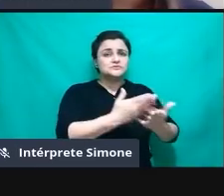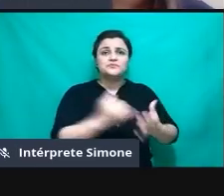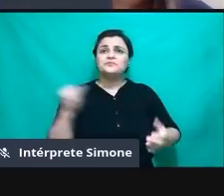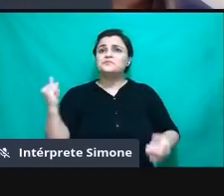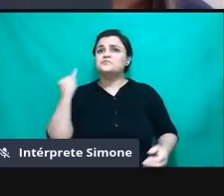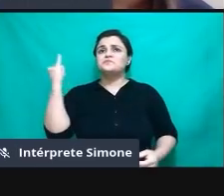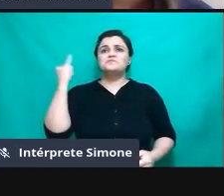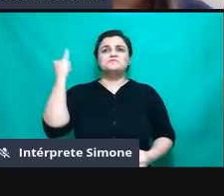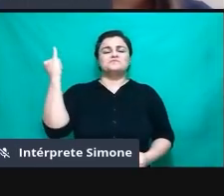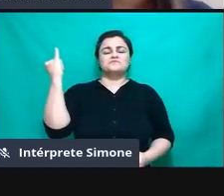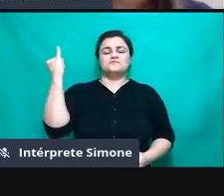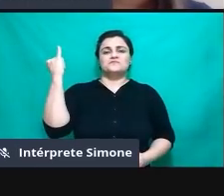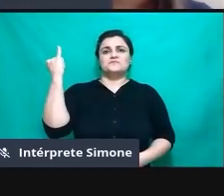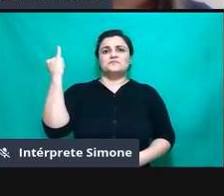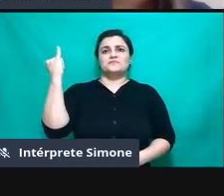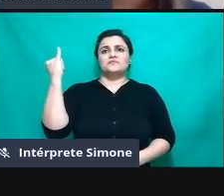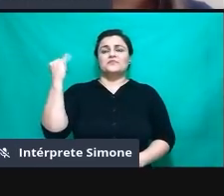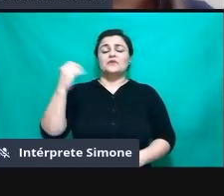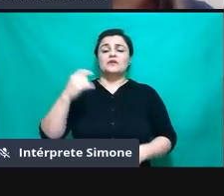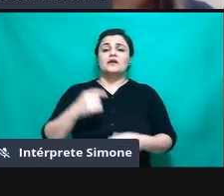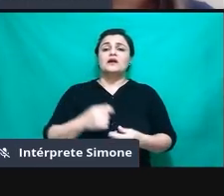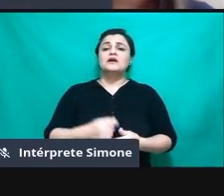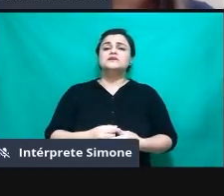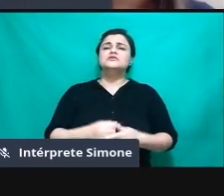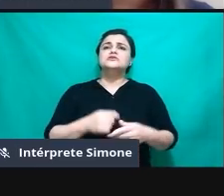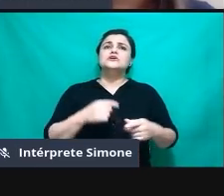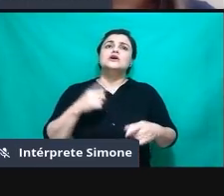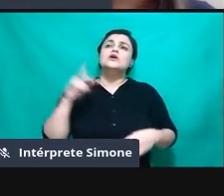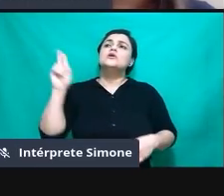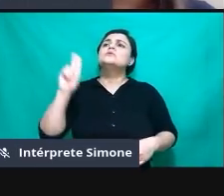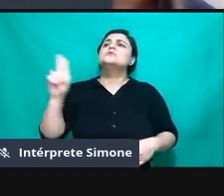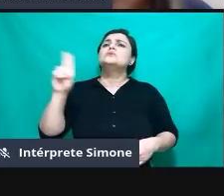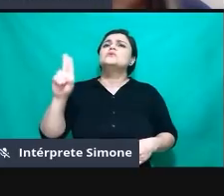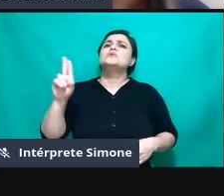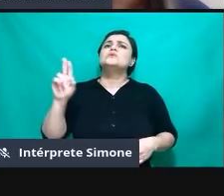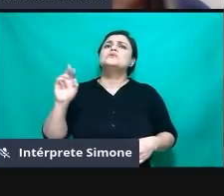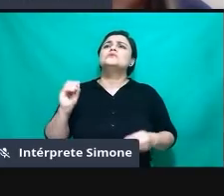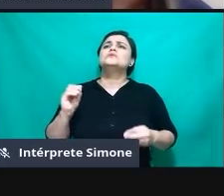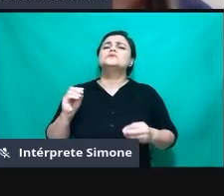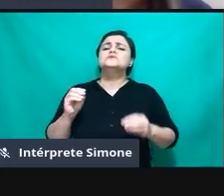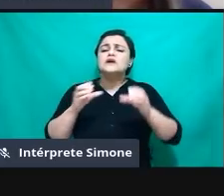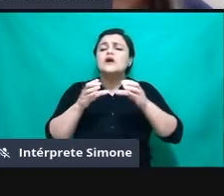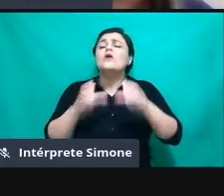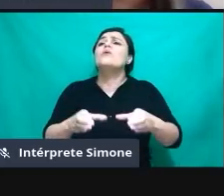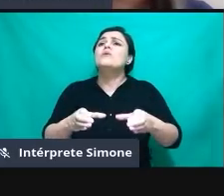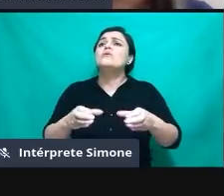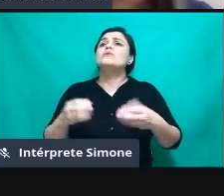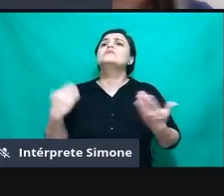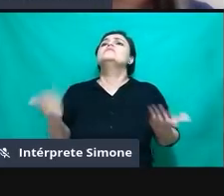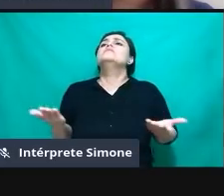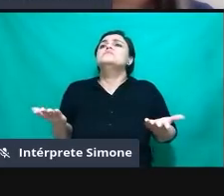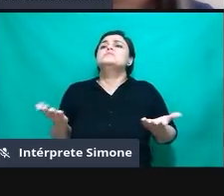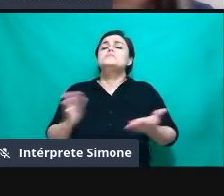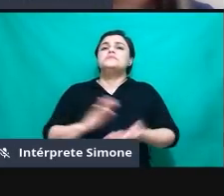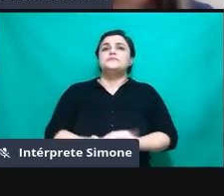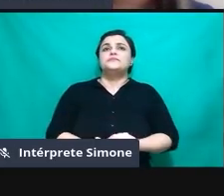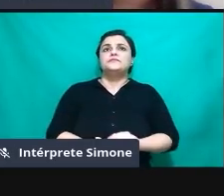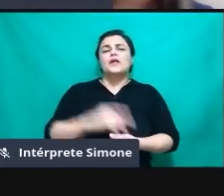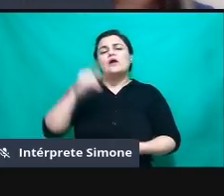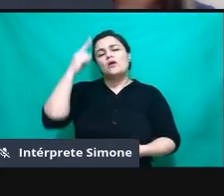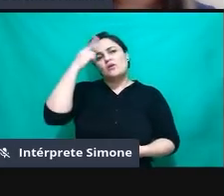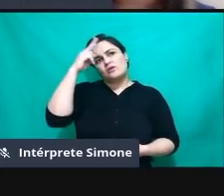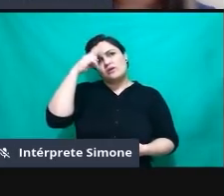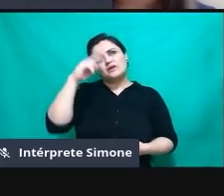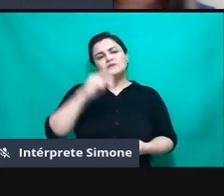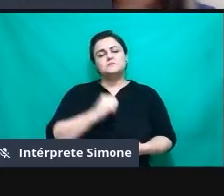língua, onde são utilizados, né, esses textos. E lembrando que assim como nós já tínhamos,